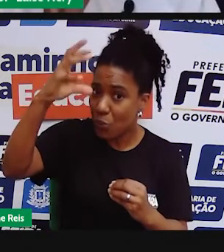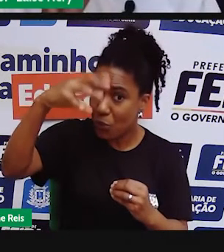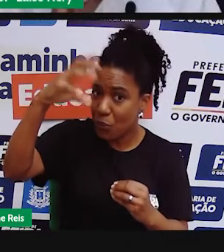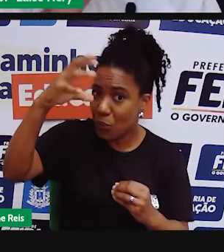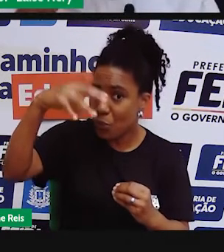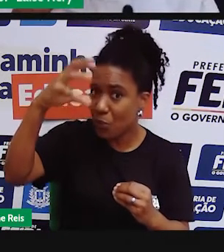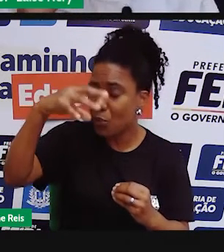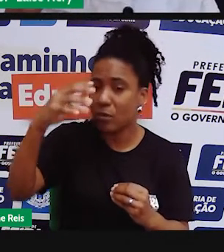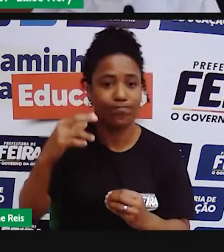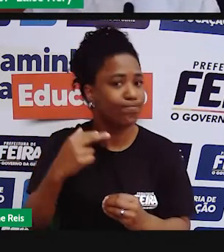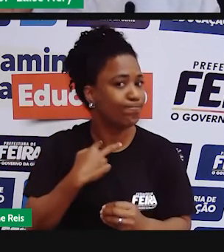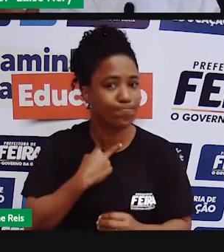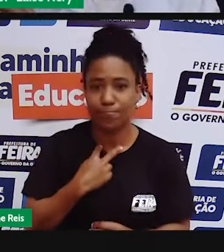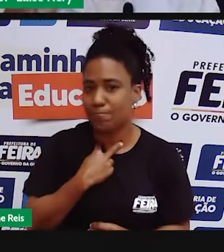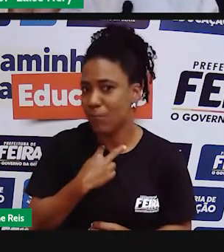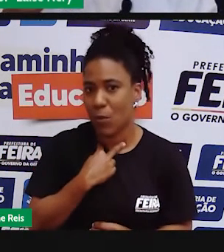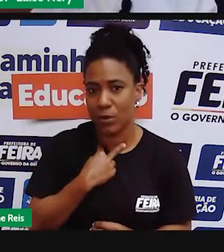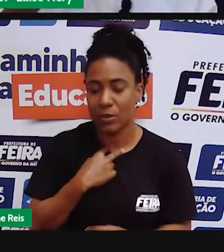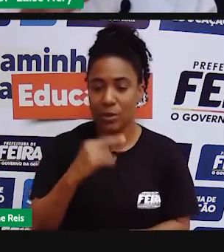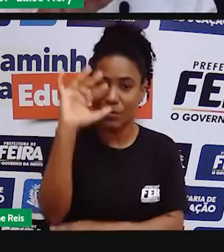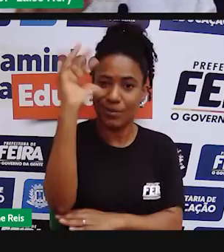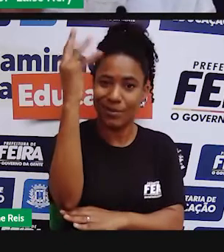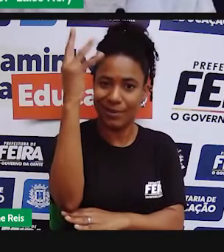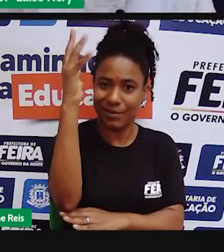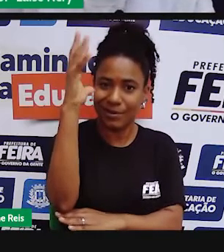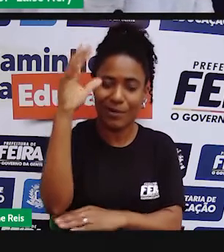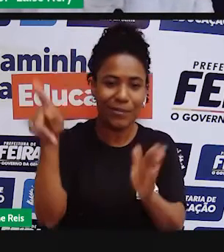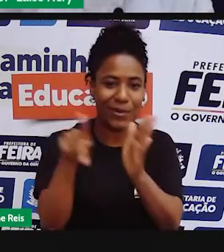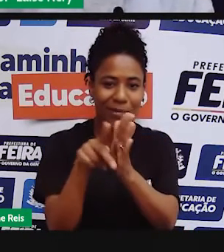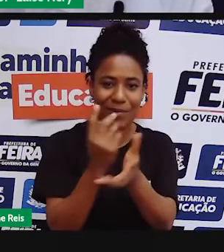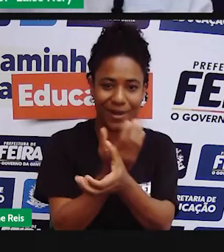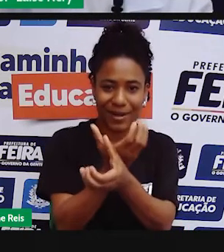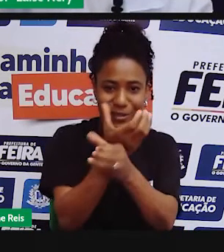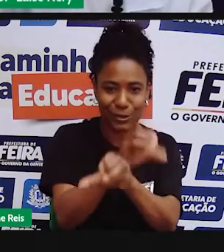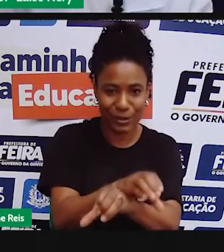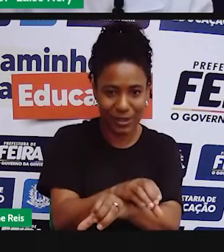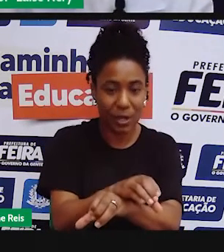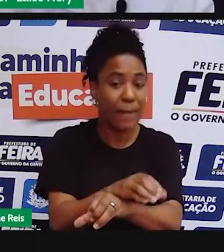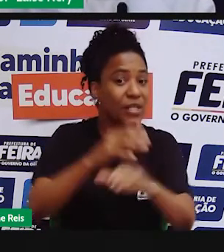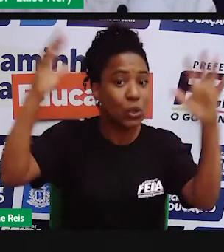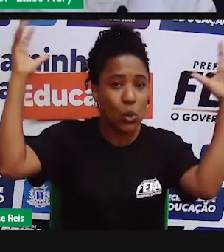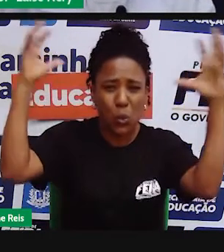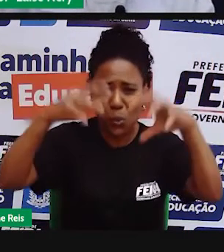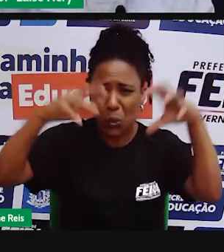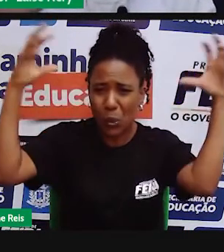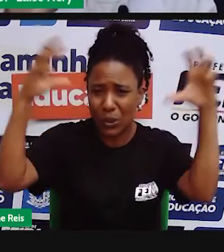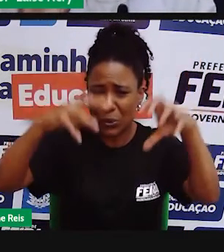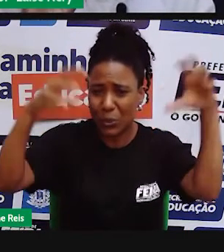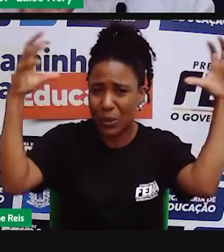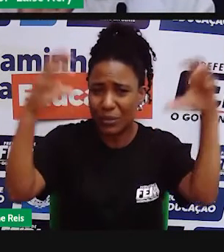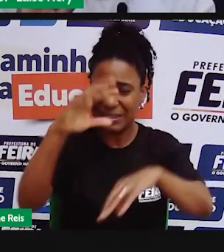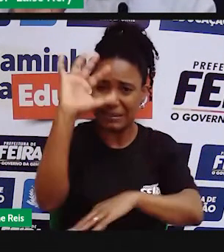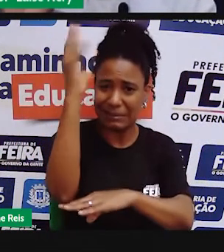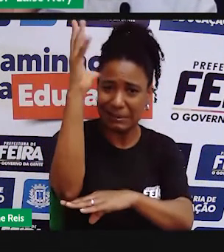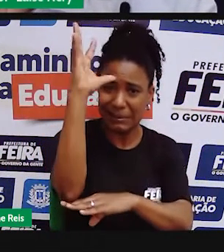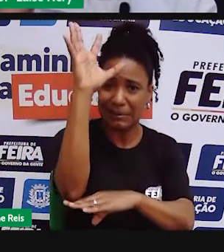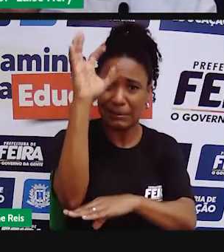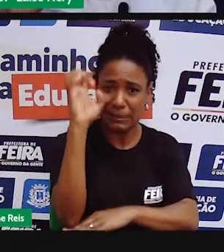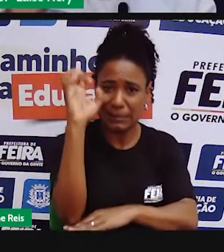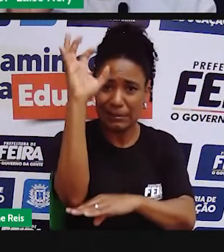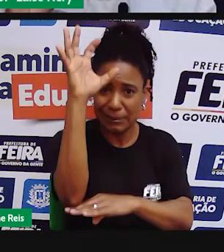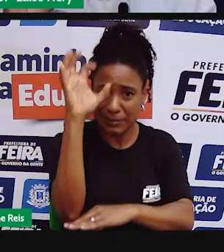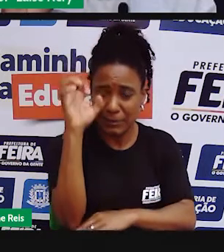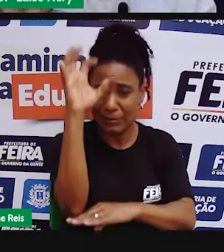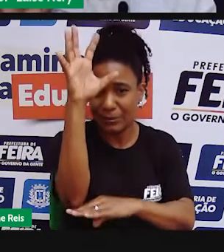as plantas, a flora está adaptada a um local seco e chover em excesso, aí o negócio